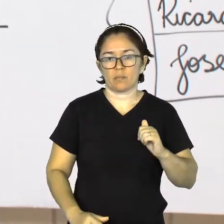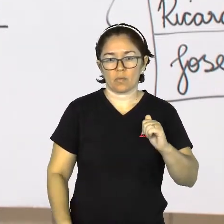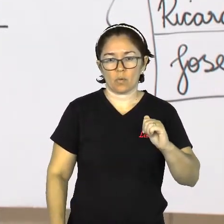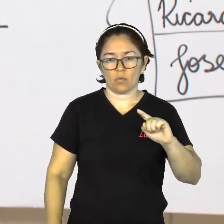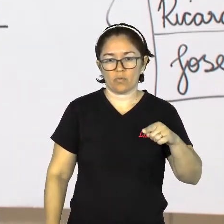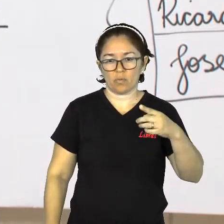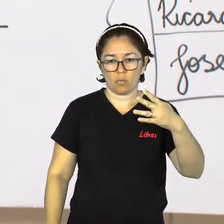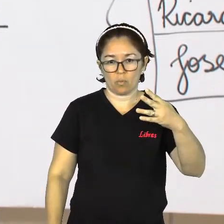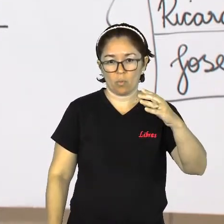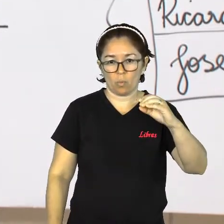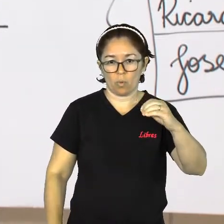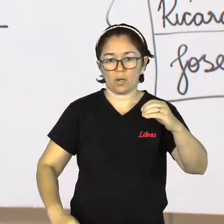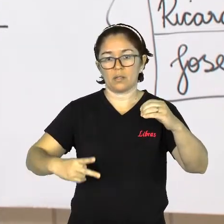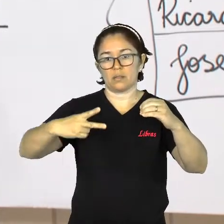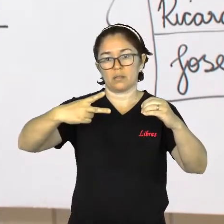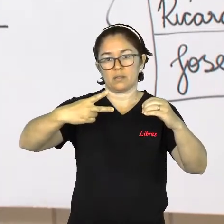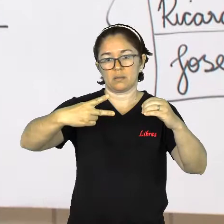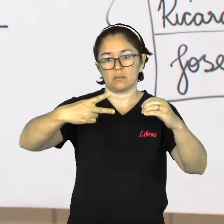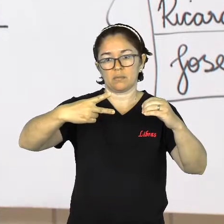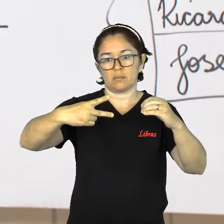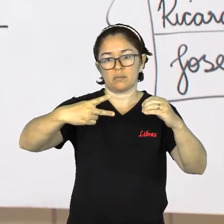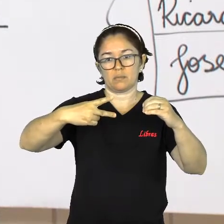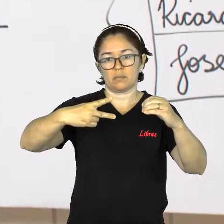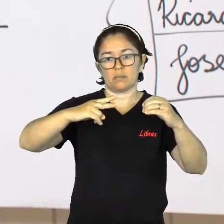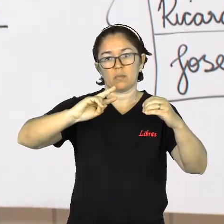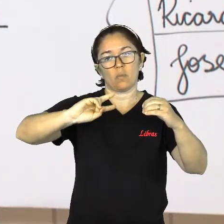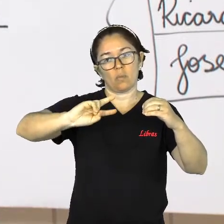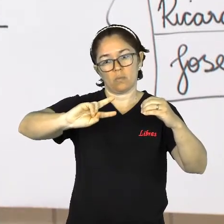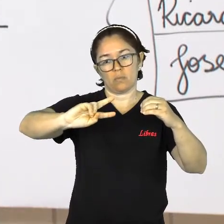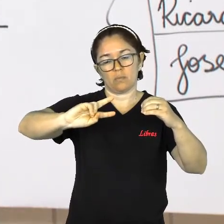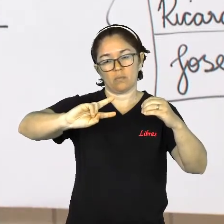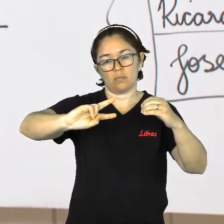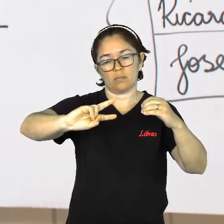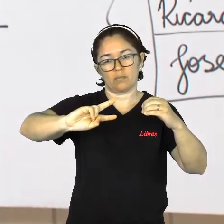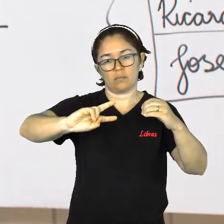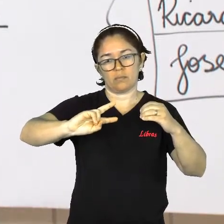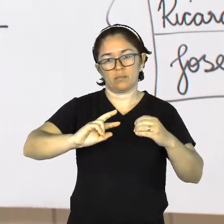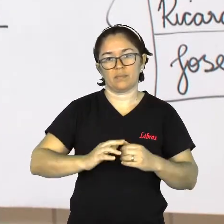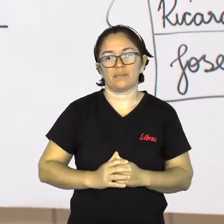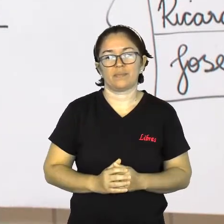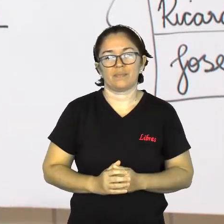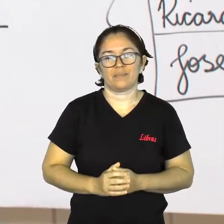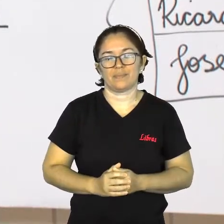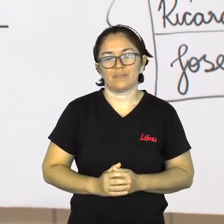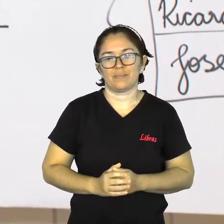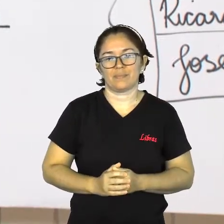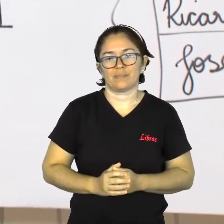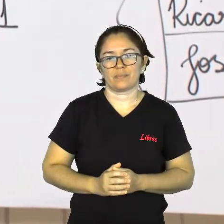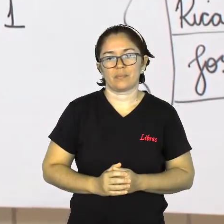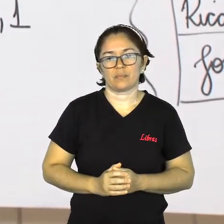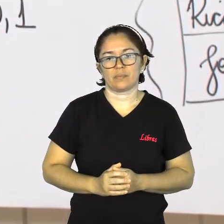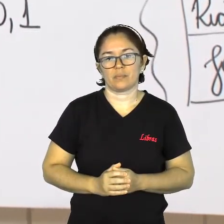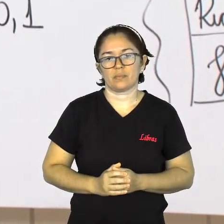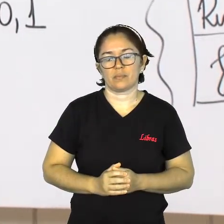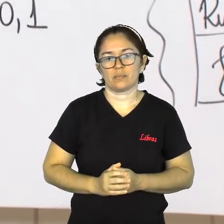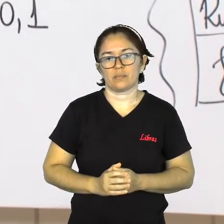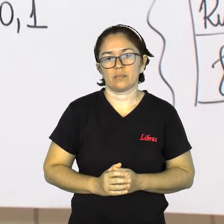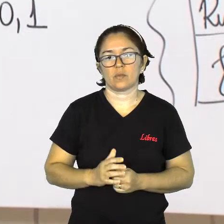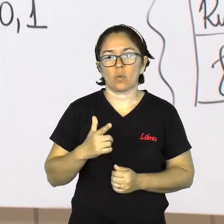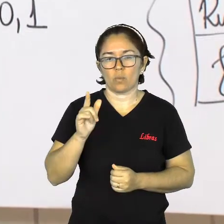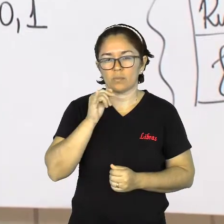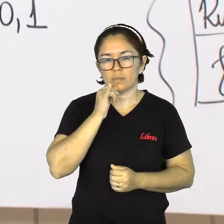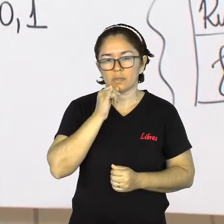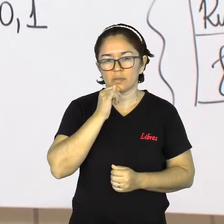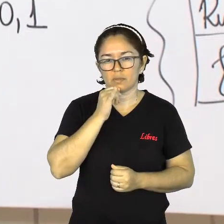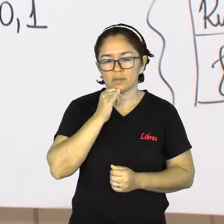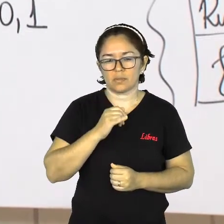40 centésimos. A boquinha está aqui. A boquinha do jacaré aberta para quem é maior. Outro